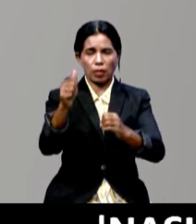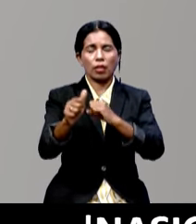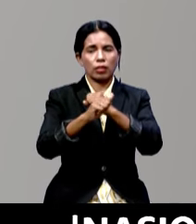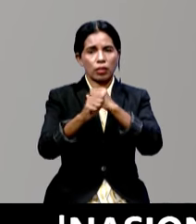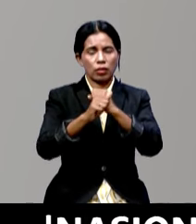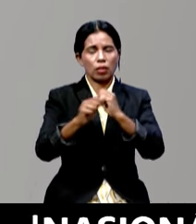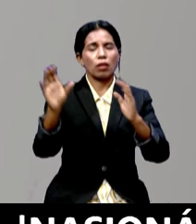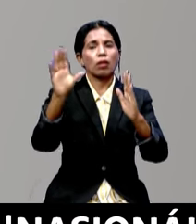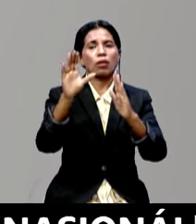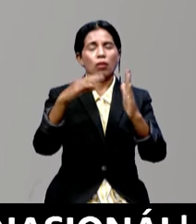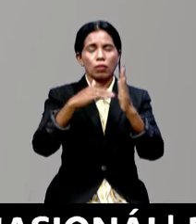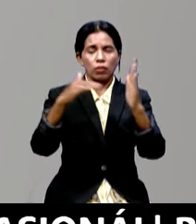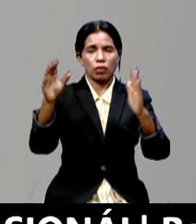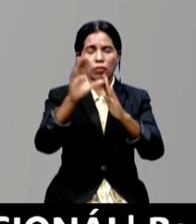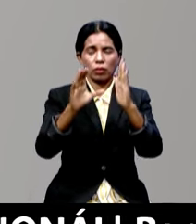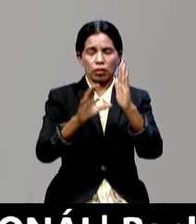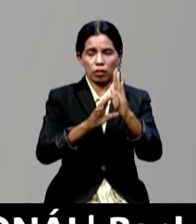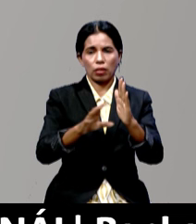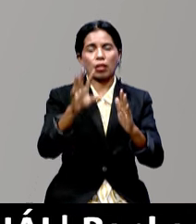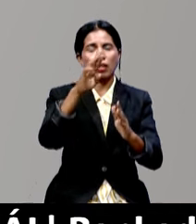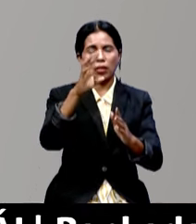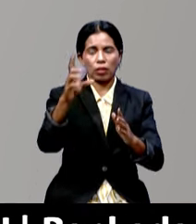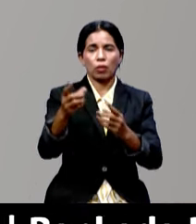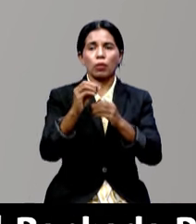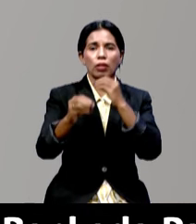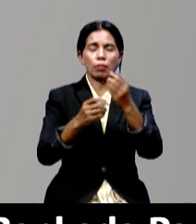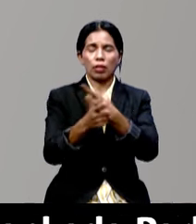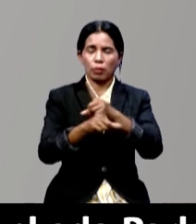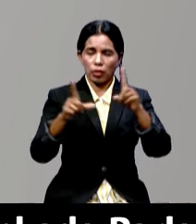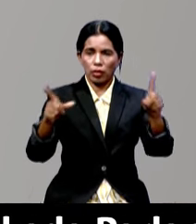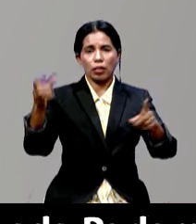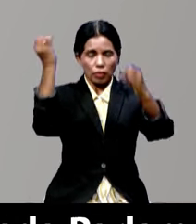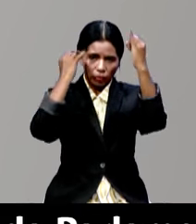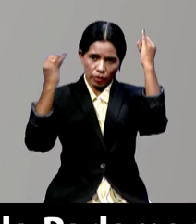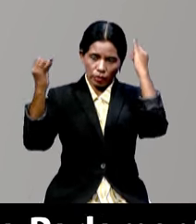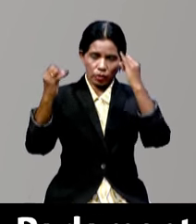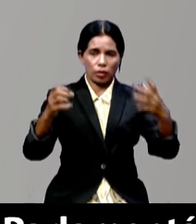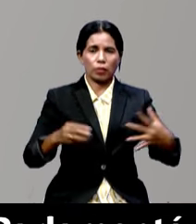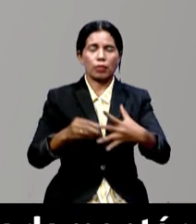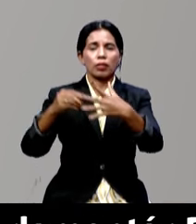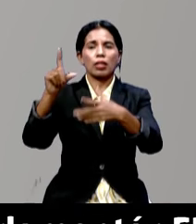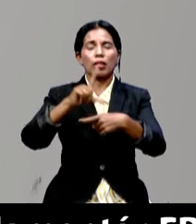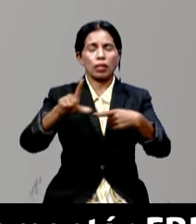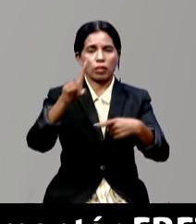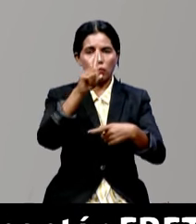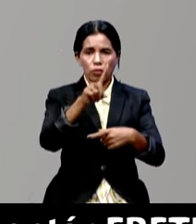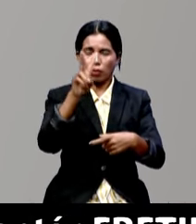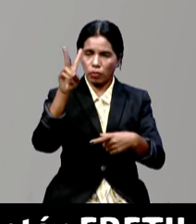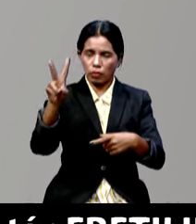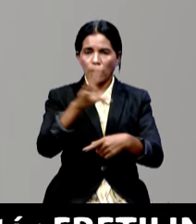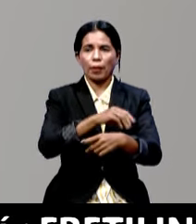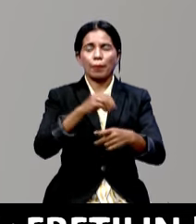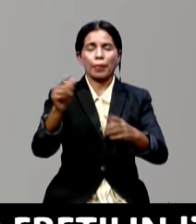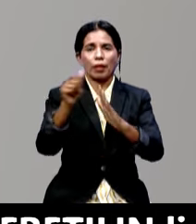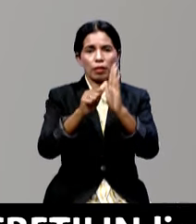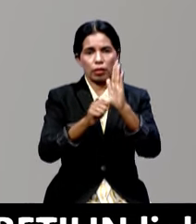contra a Constituição na retelha artigo ratnulo com a liberdade de expressão na informação de uliu e a linha 1 no 2 no mosse